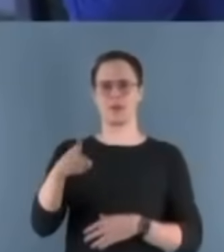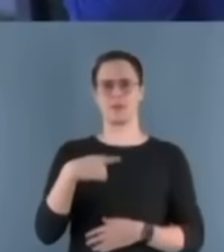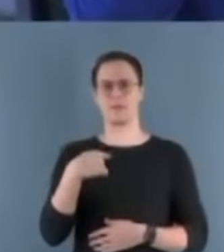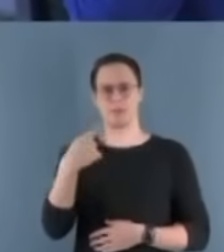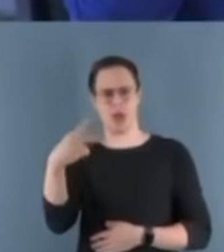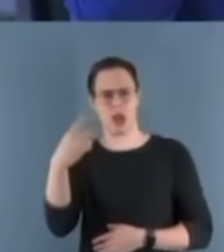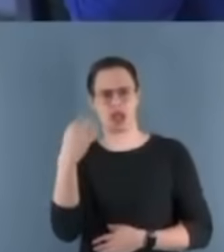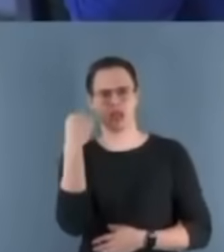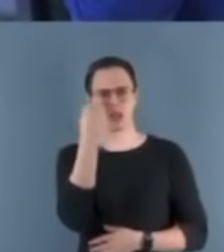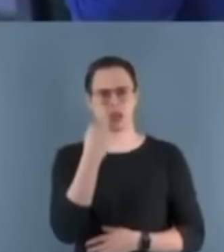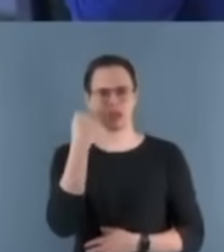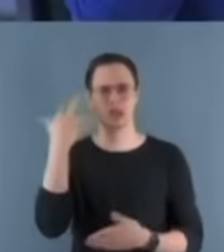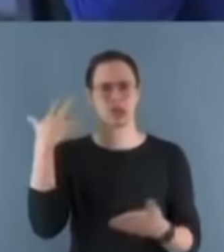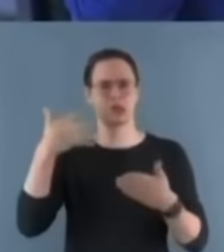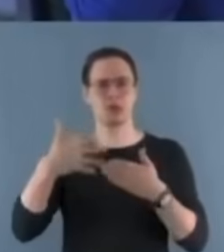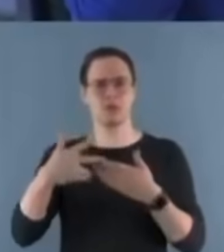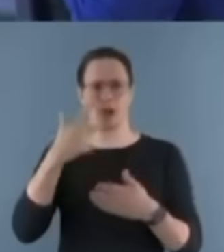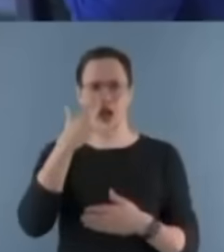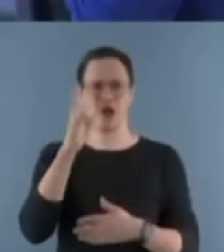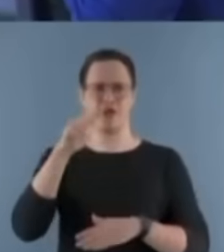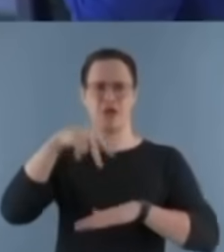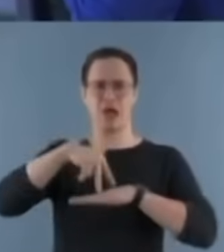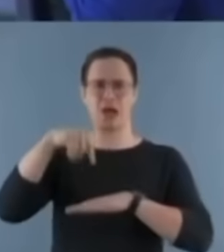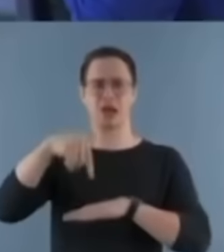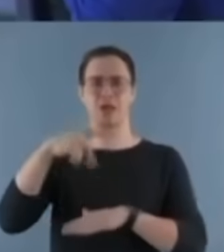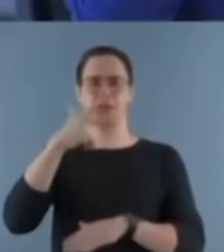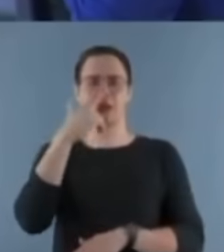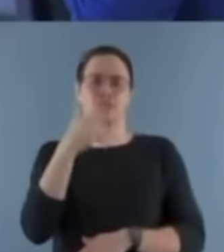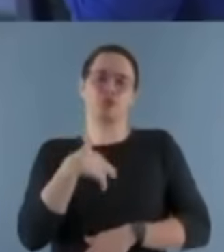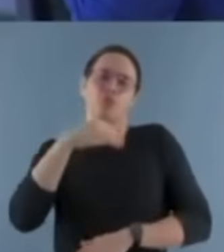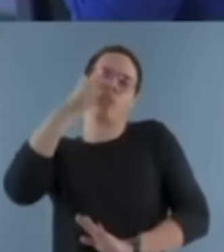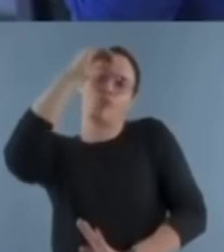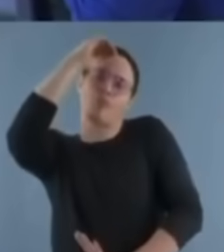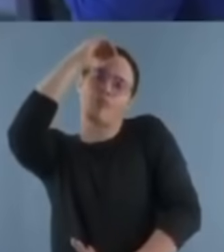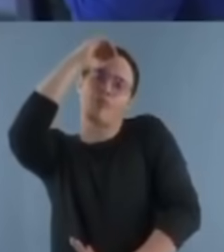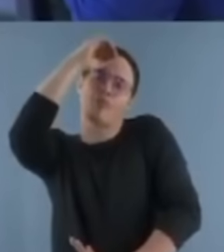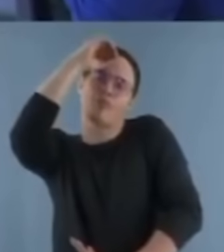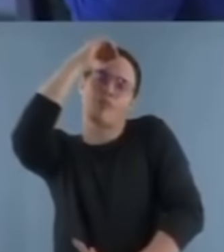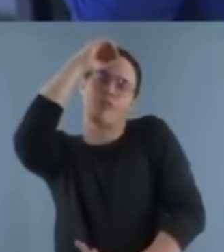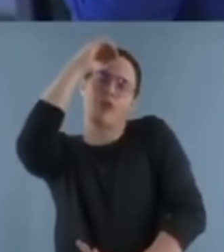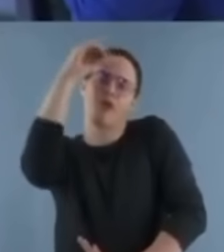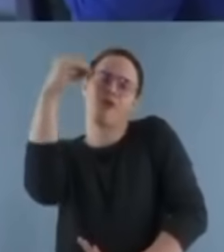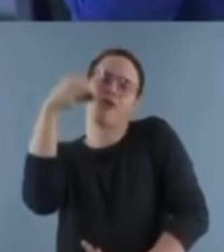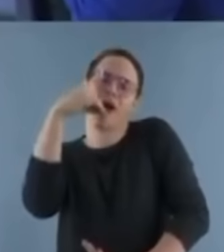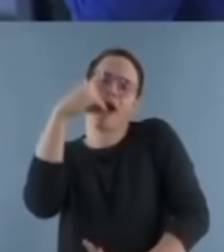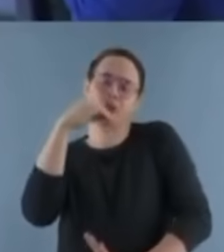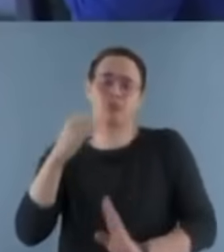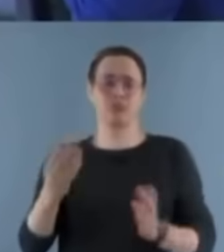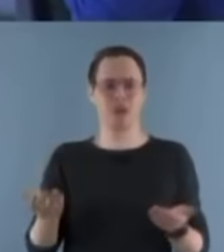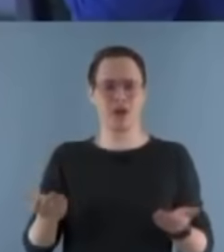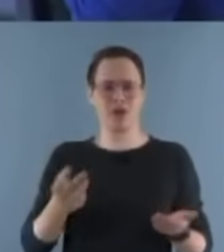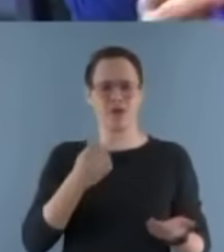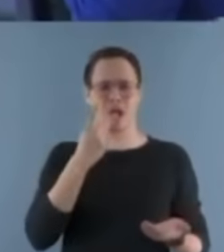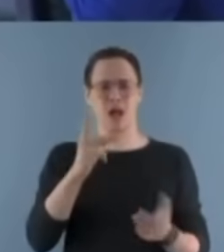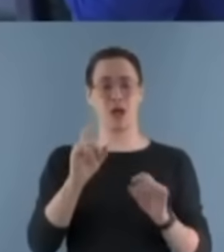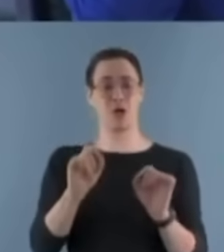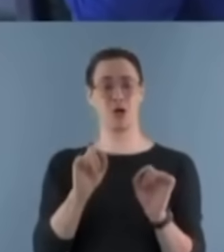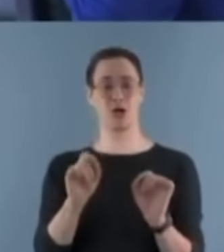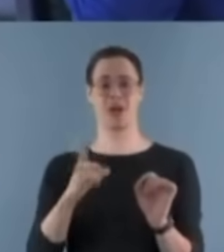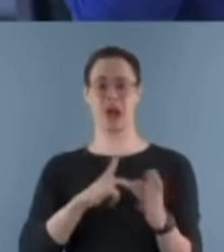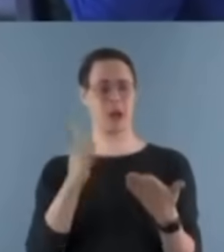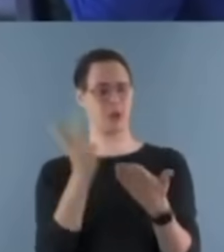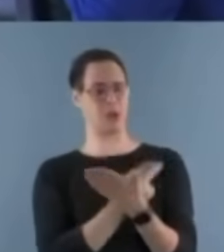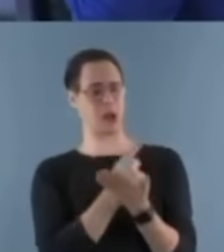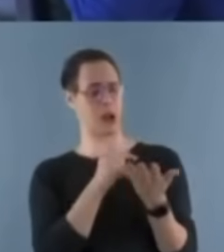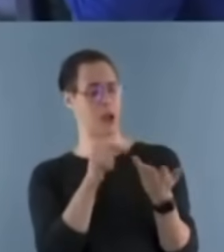que o senhor tem, não dá para o senhor vir aqui num tom de ingenuidade, de fragilidade, dizer que, ora só, aconteceu tudo isso,